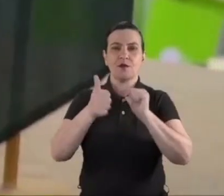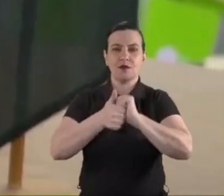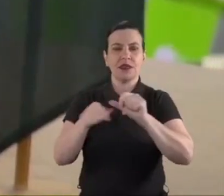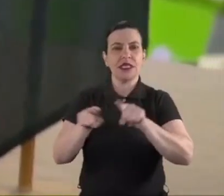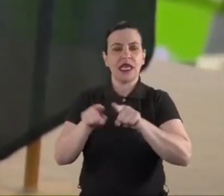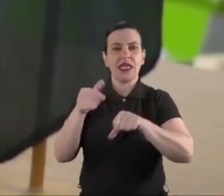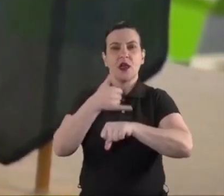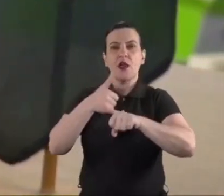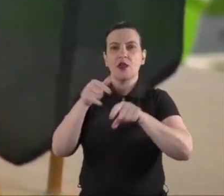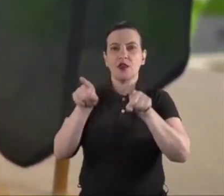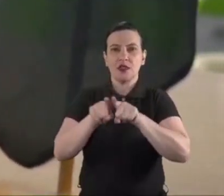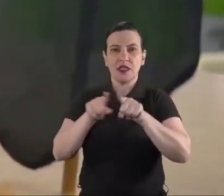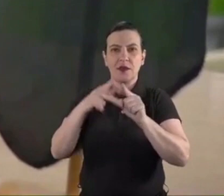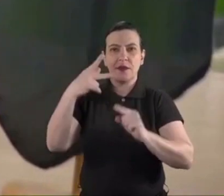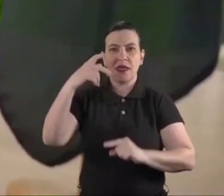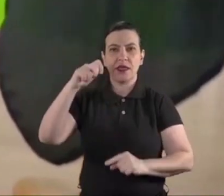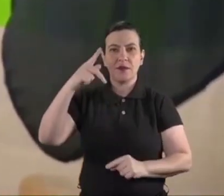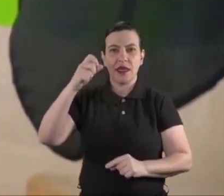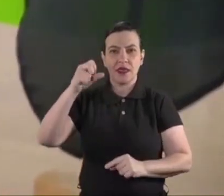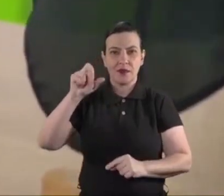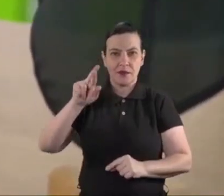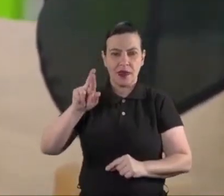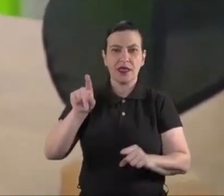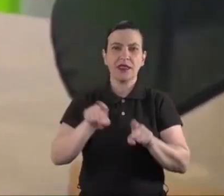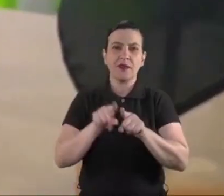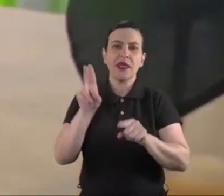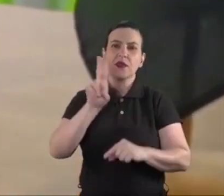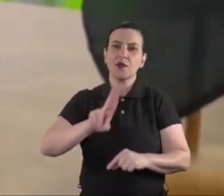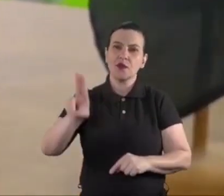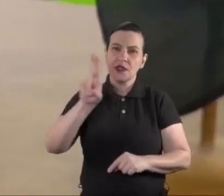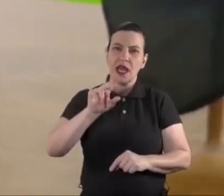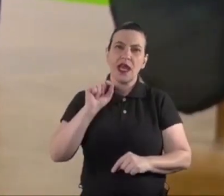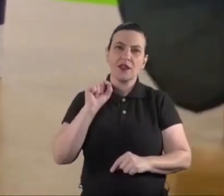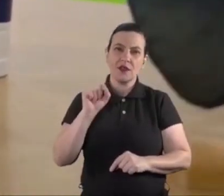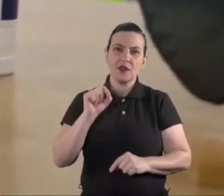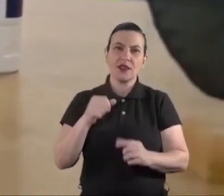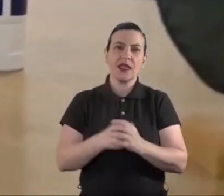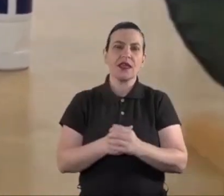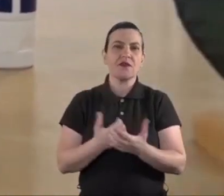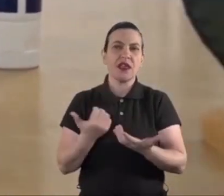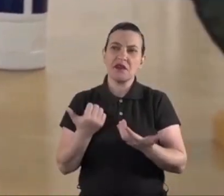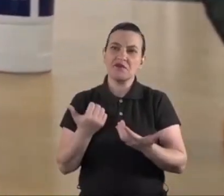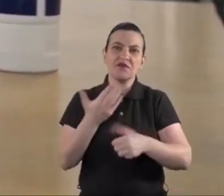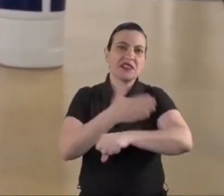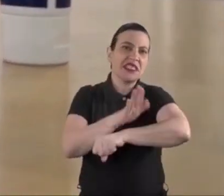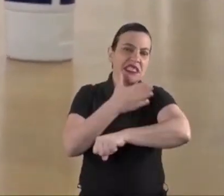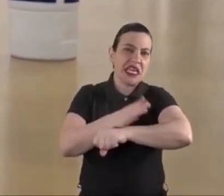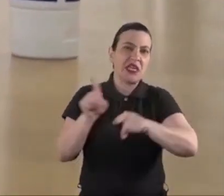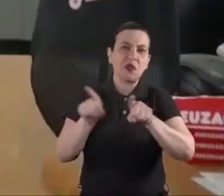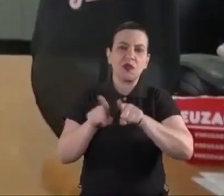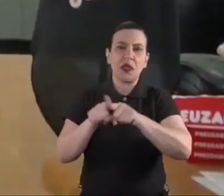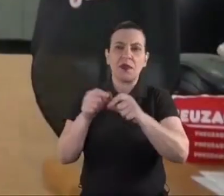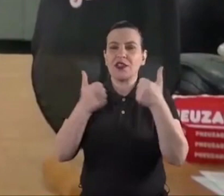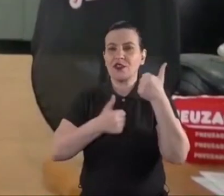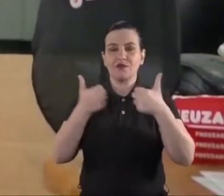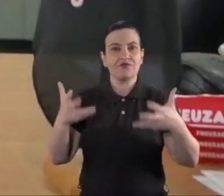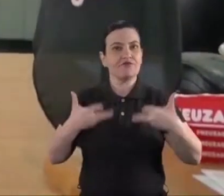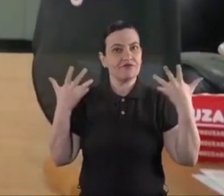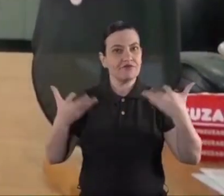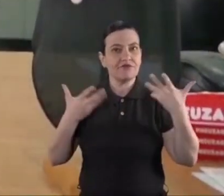alguns óleos, como o Paper Mate, usados pré-treino, pré-jogo, para estimulação, né?